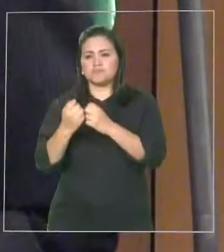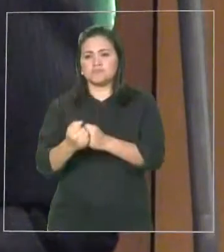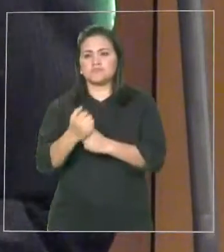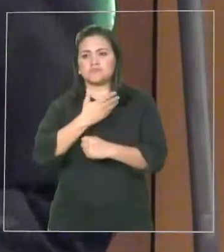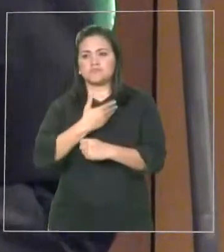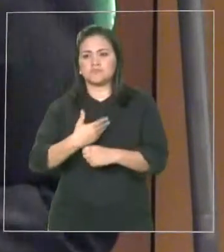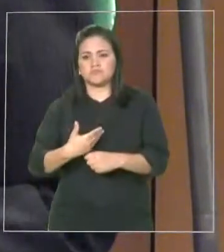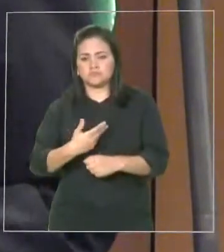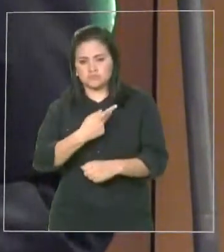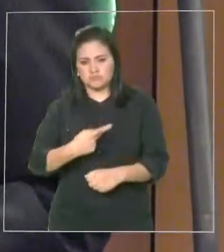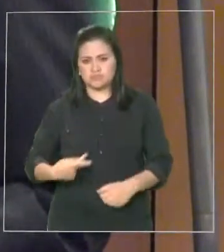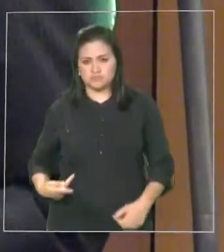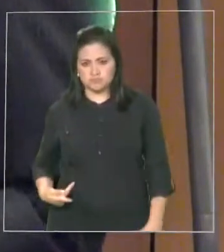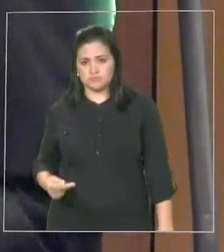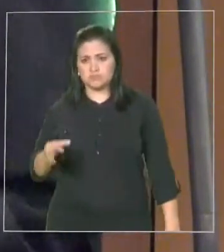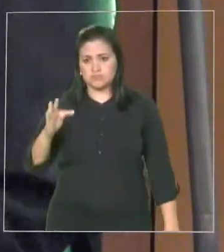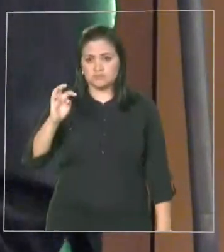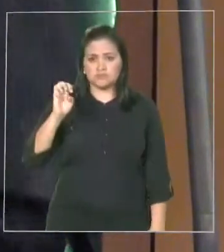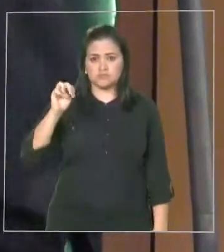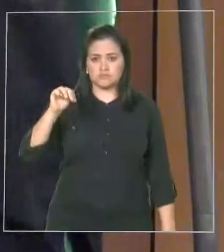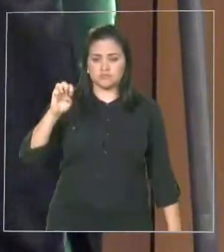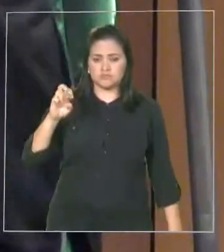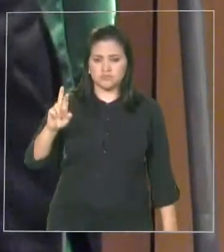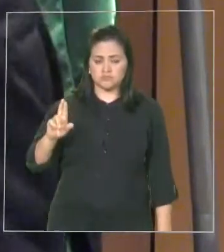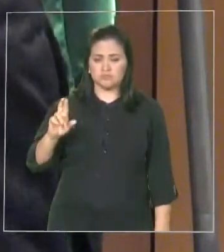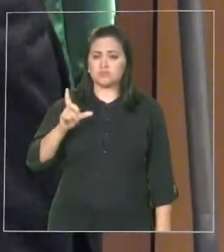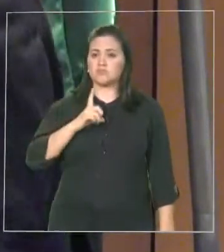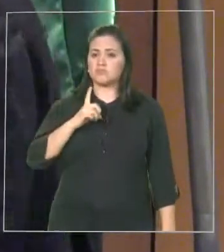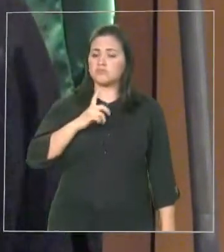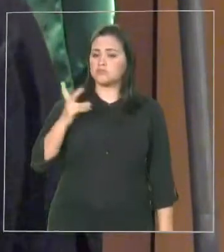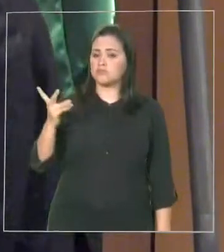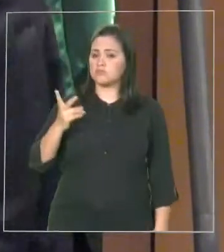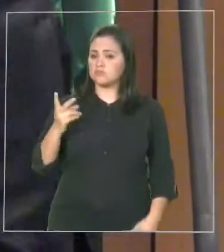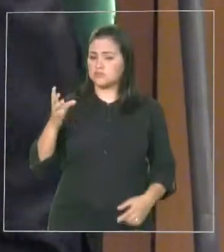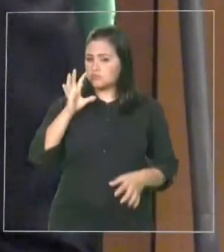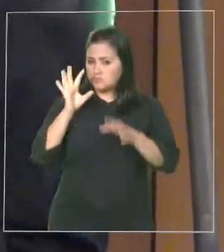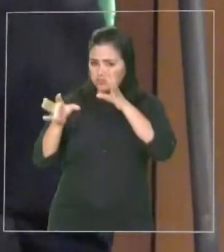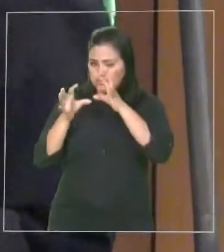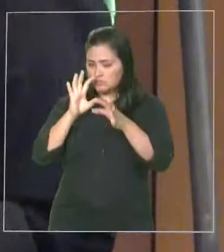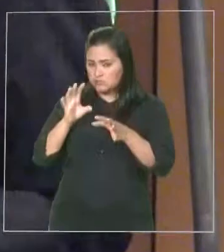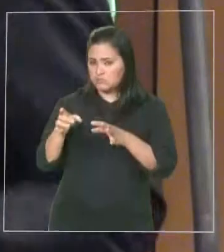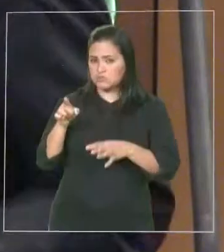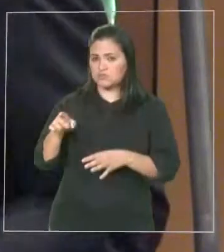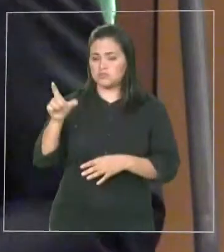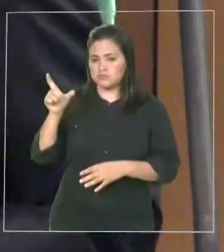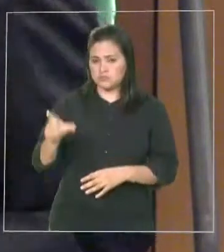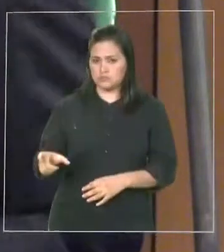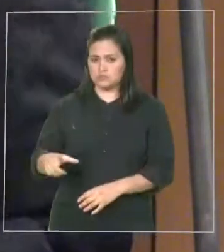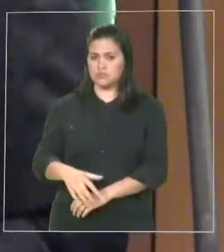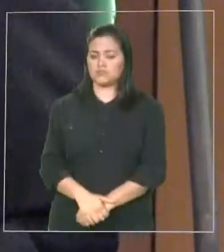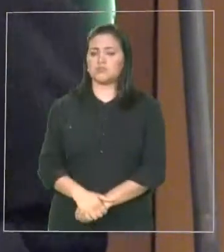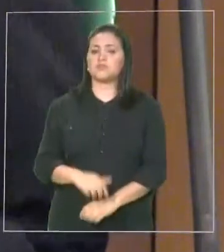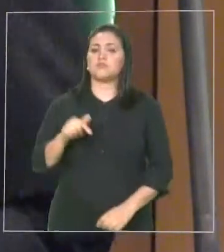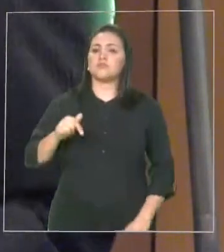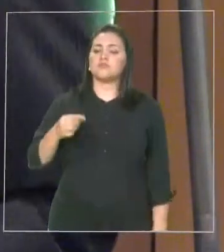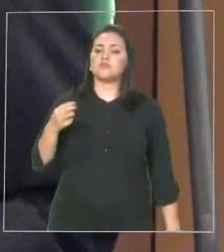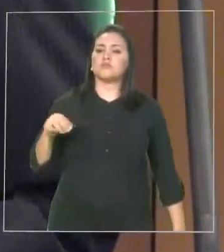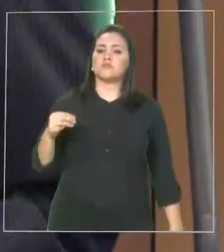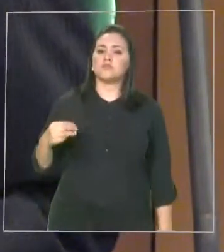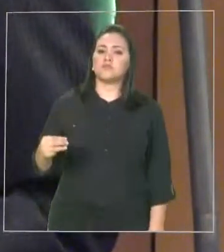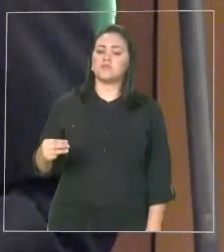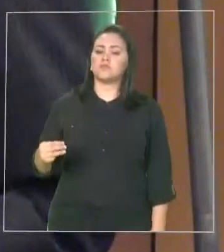postura em relação, por questões políticas, tem uma postura aqui, no Maranhão, de vestal da